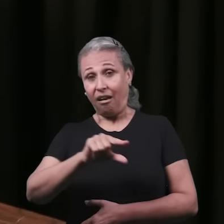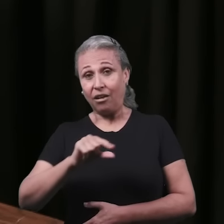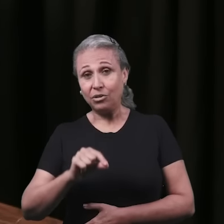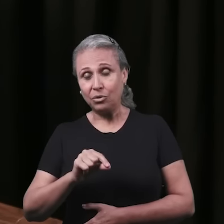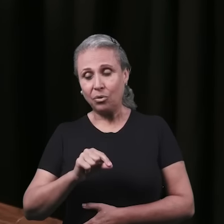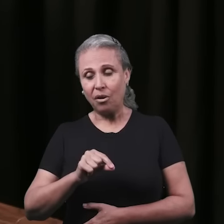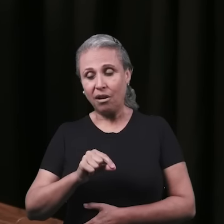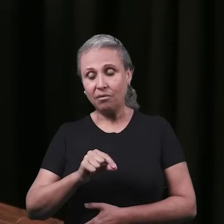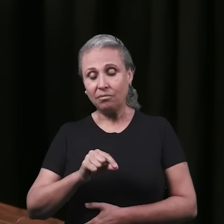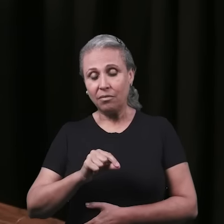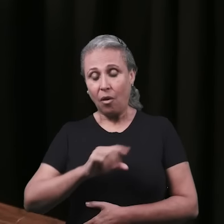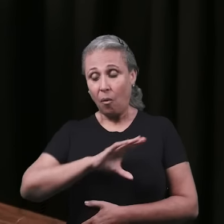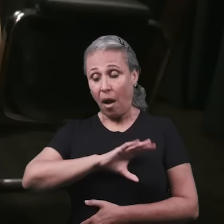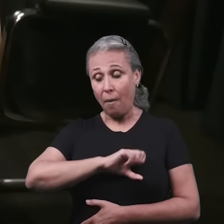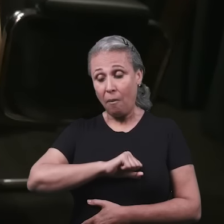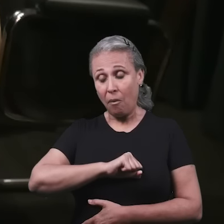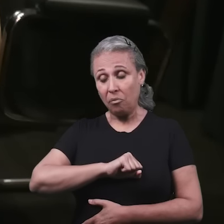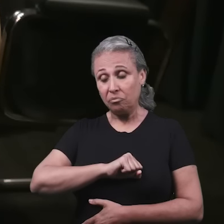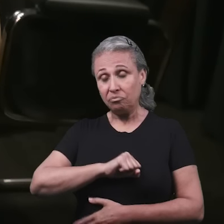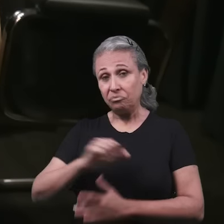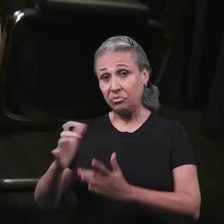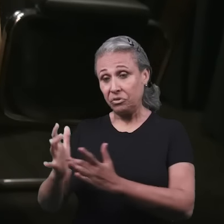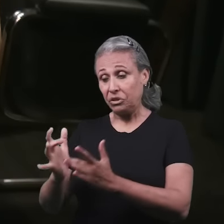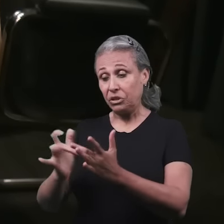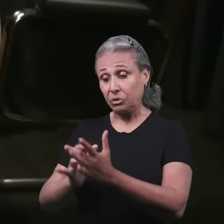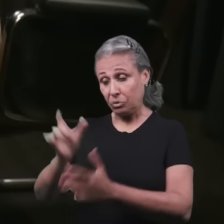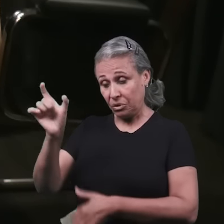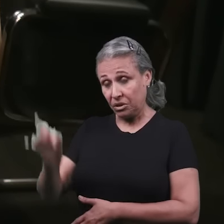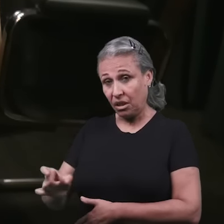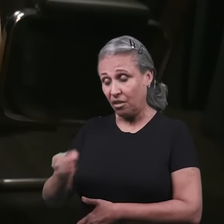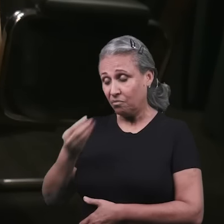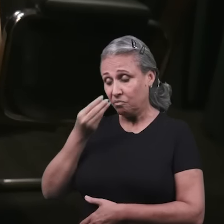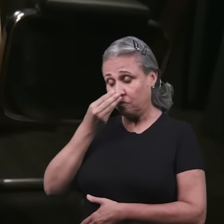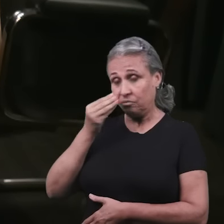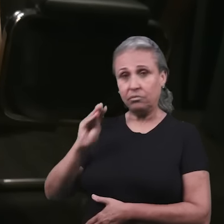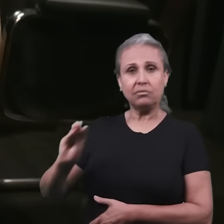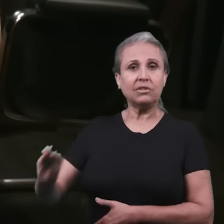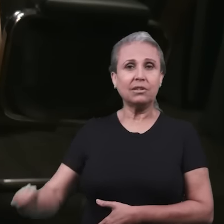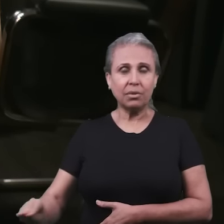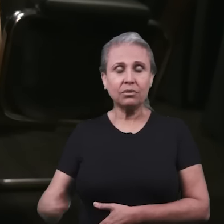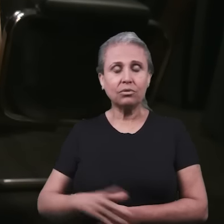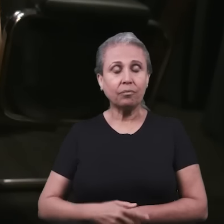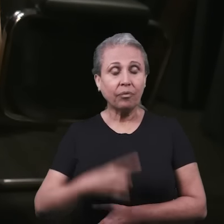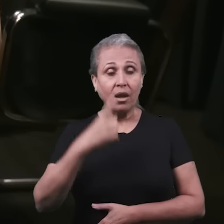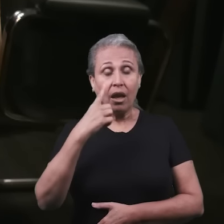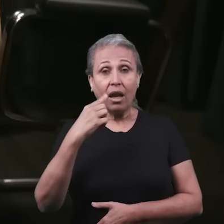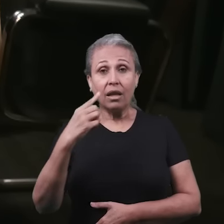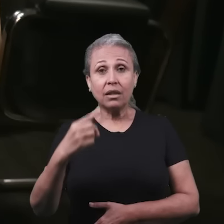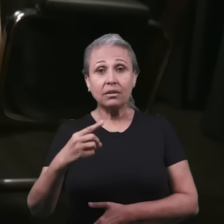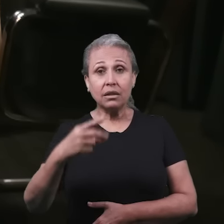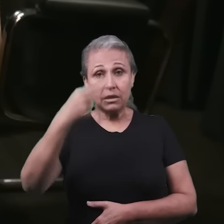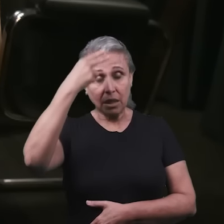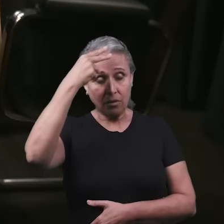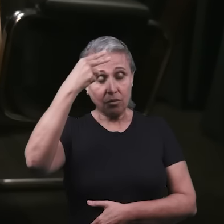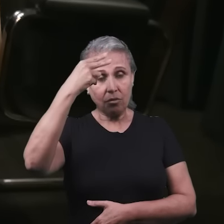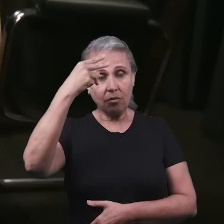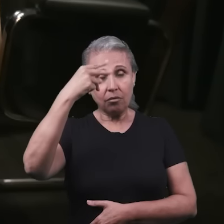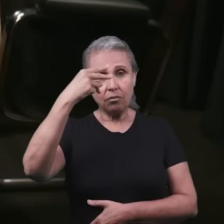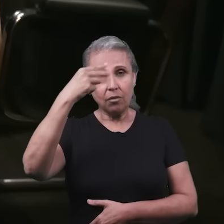ele desprezasse esse amor, né? Interessante que quando Maria foi